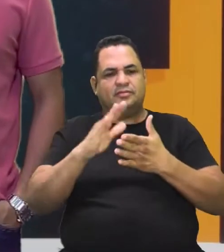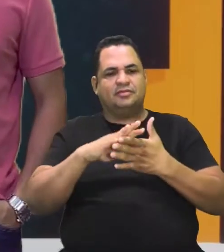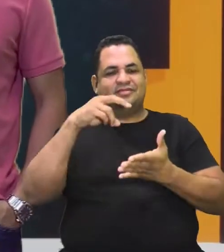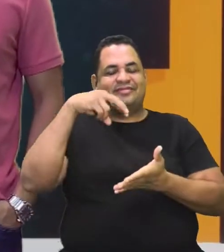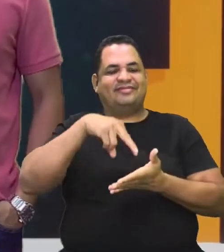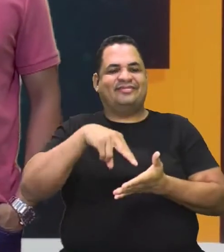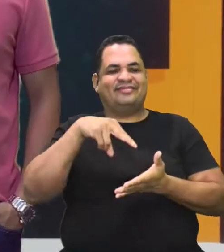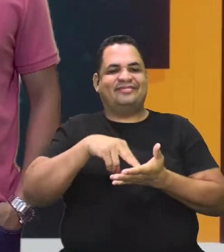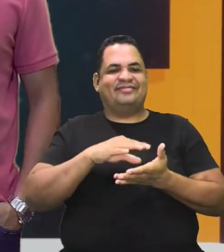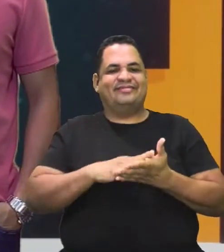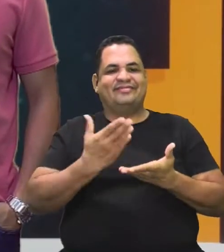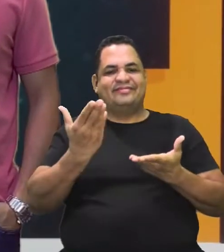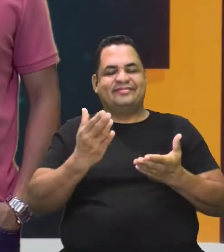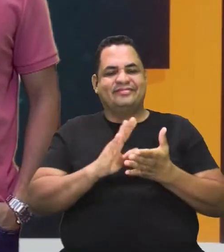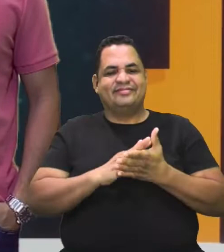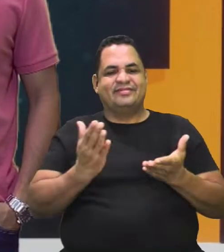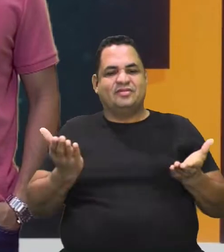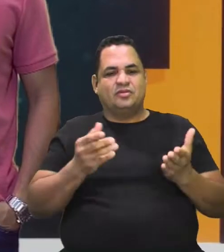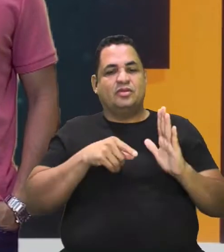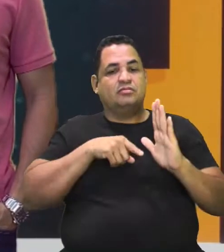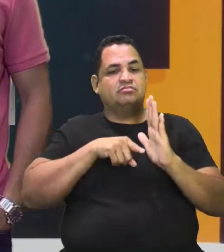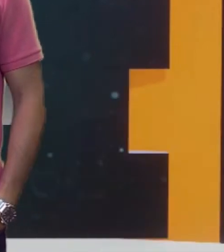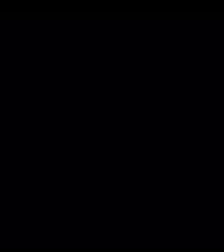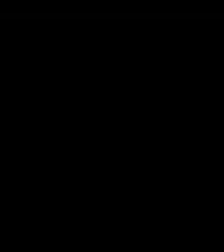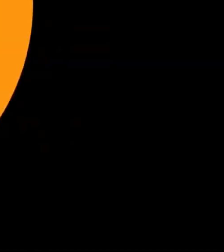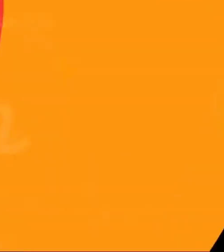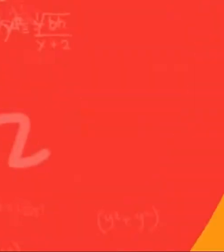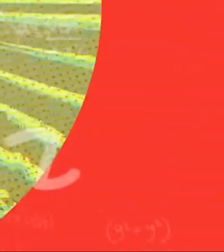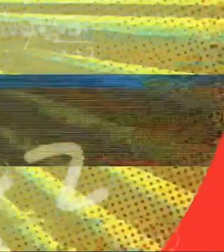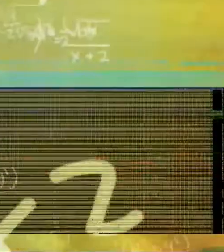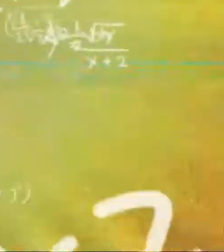alegria. Então, solta a vinheta que é a hora do quiz.